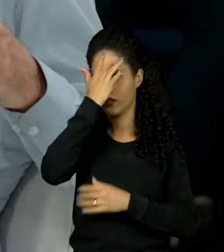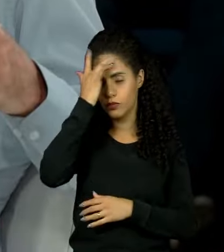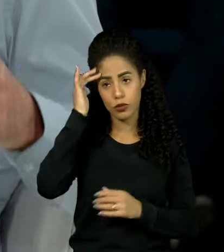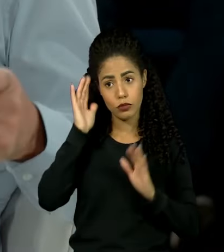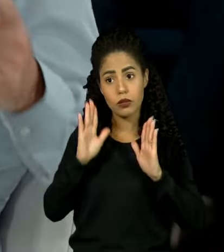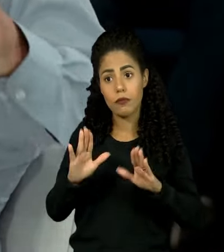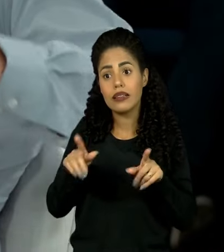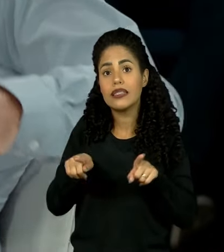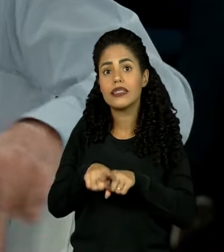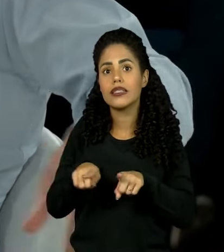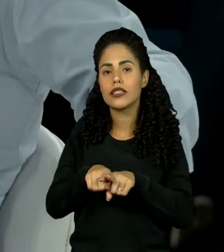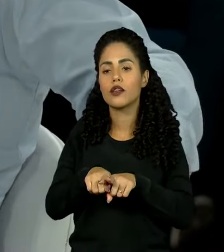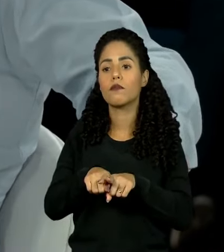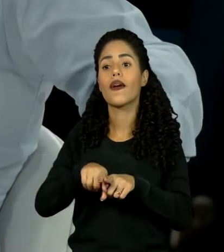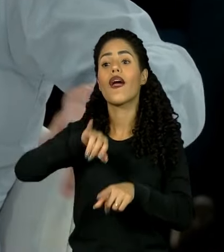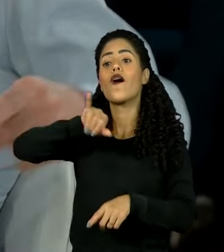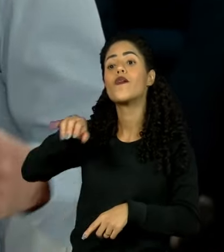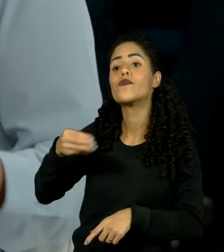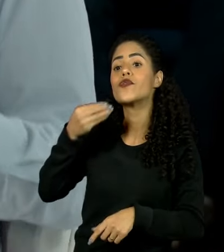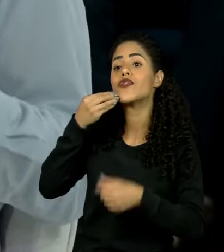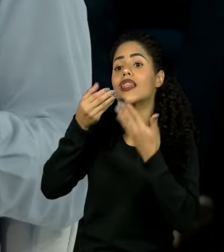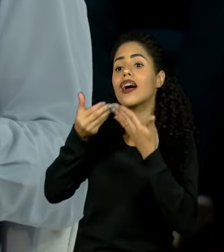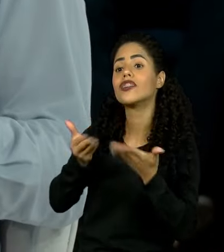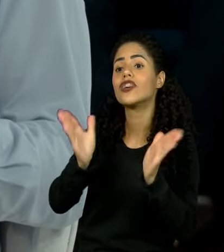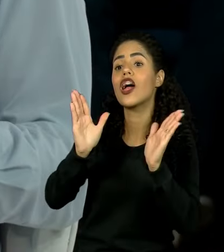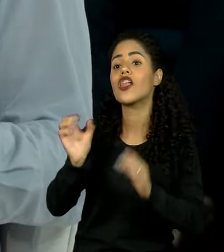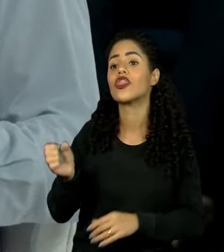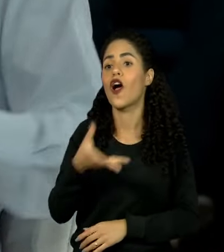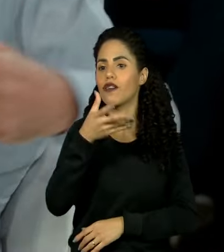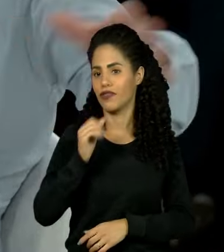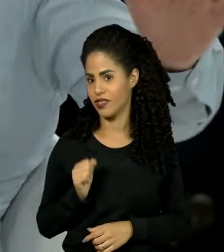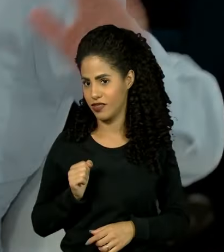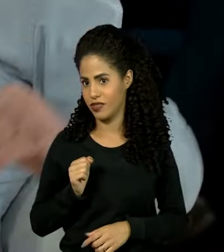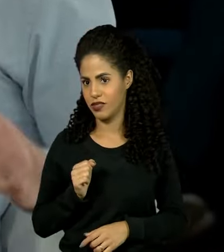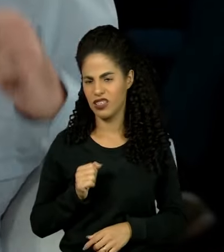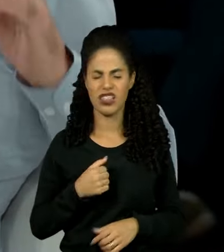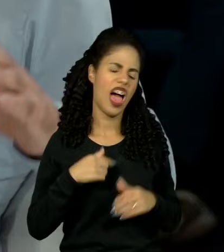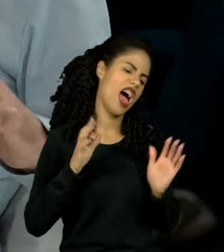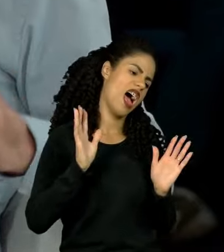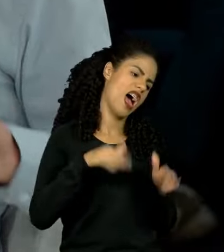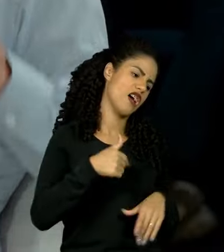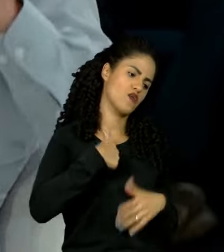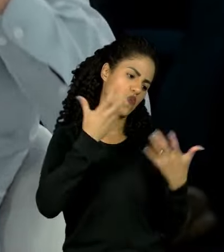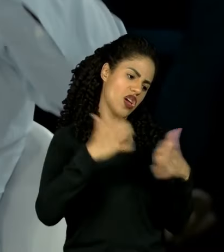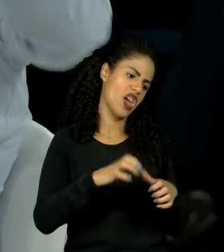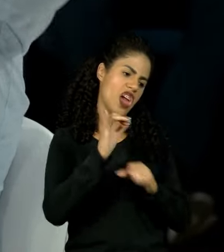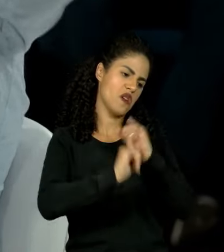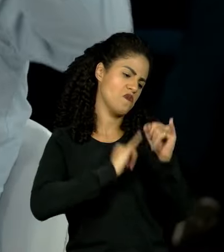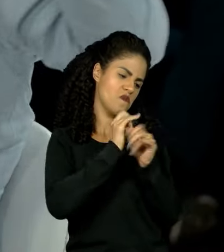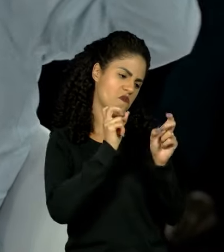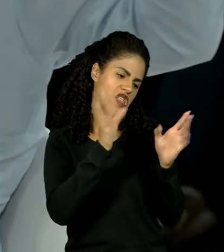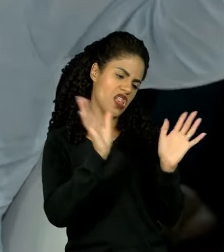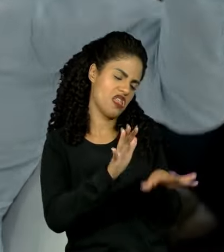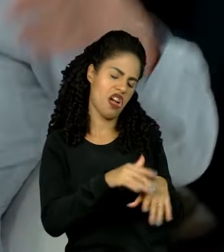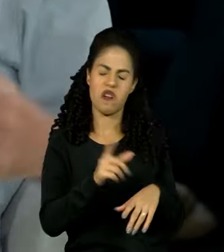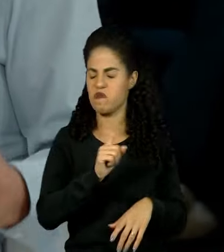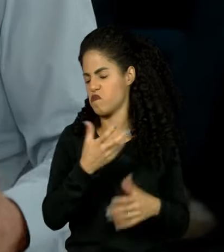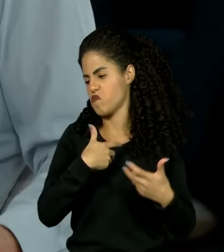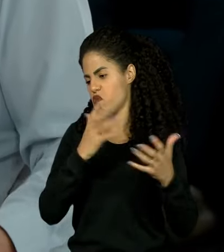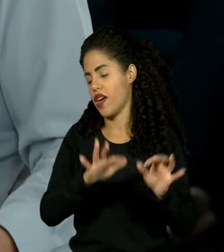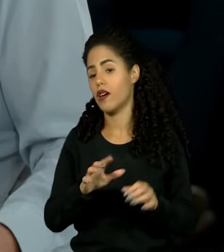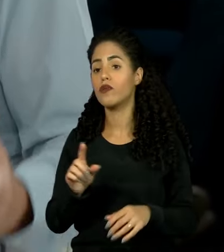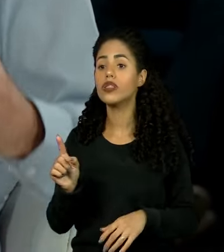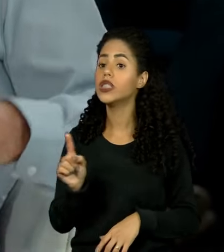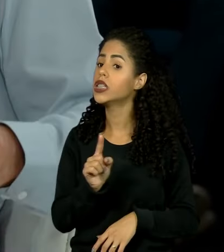também abrindo esta porta porque muitas vezes ele fala Não isso não é para mim comercio eletrônico É paraa loja tal loja tal